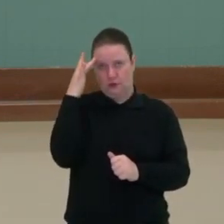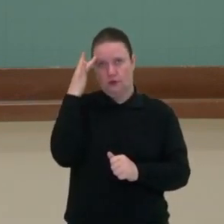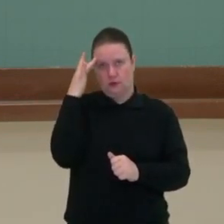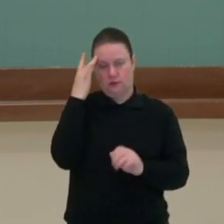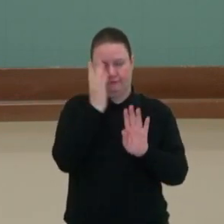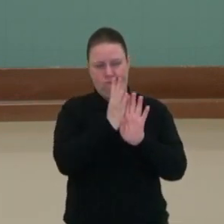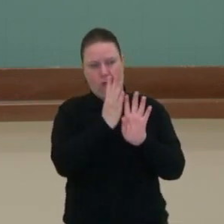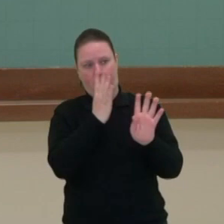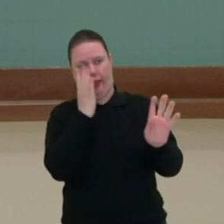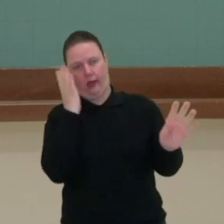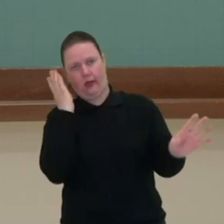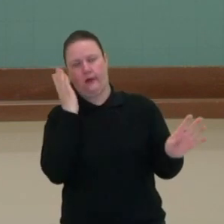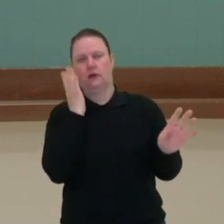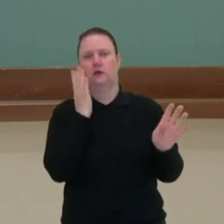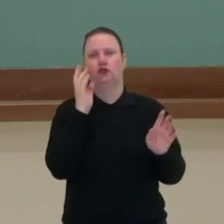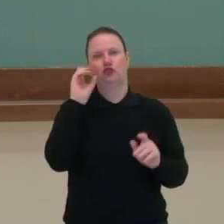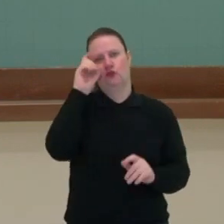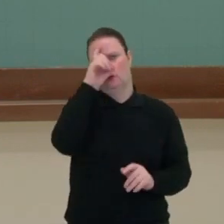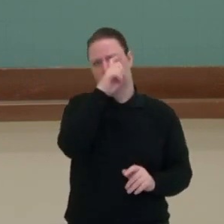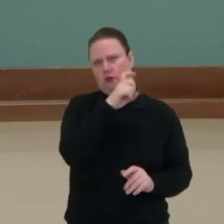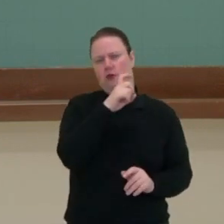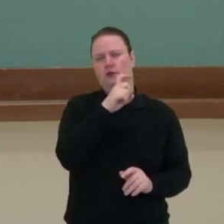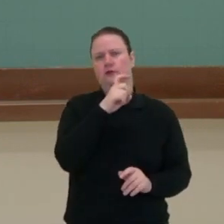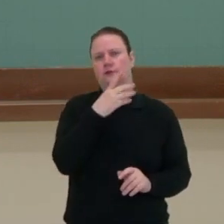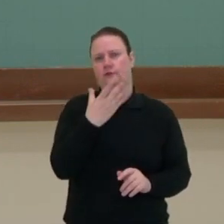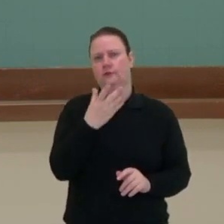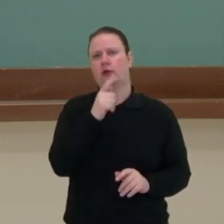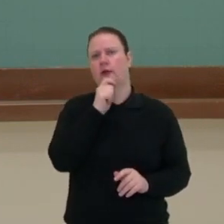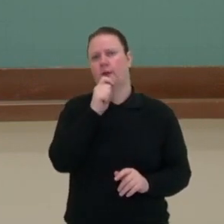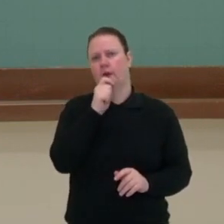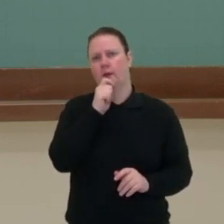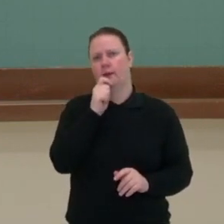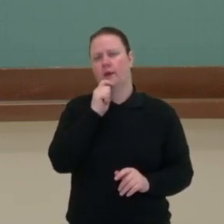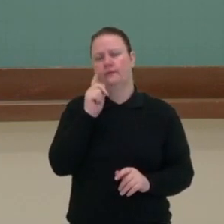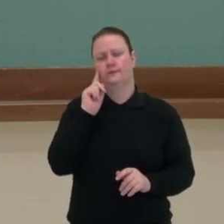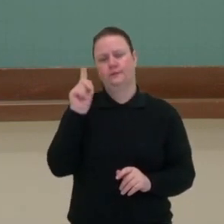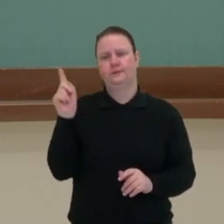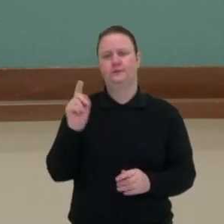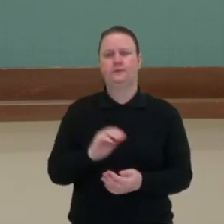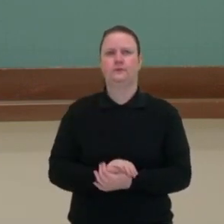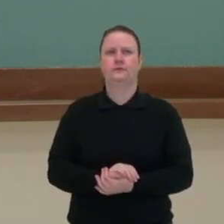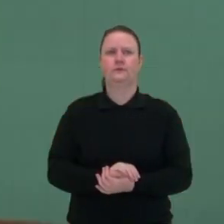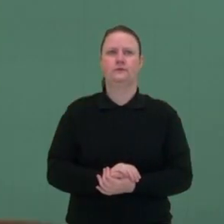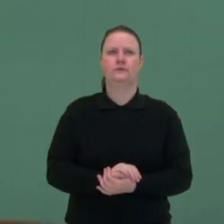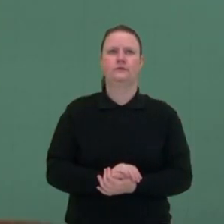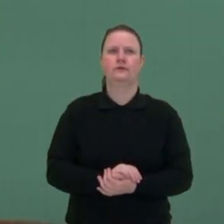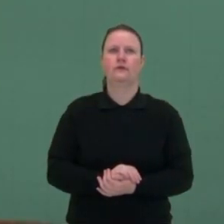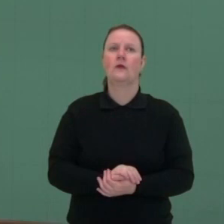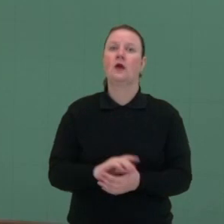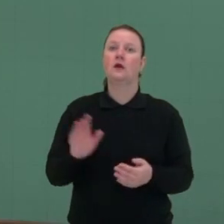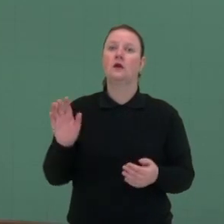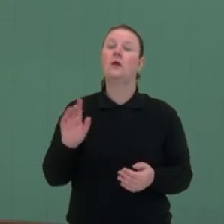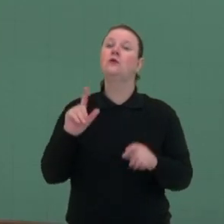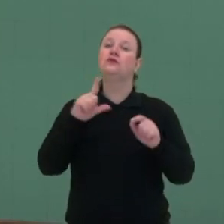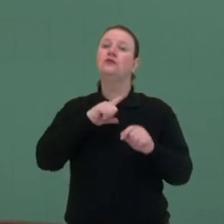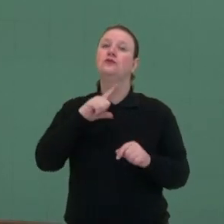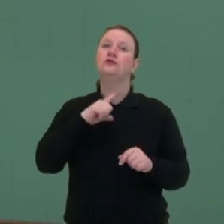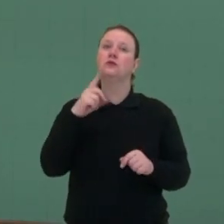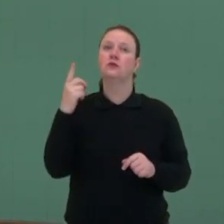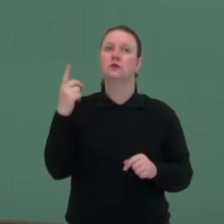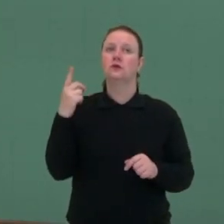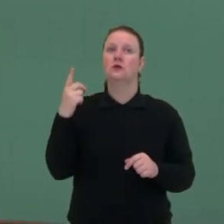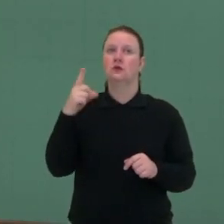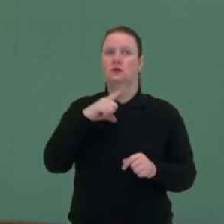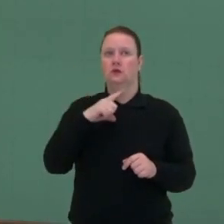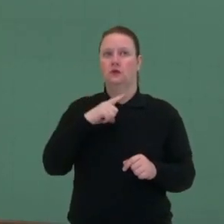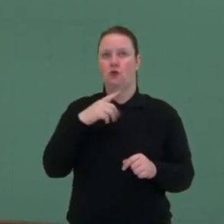de entrevistas sempre era a referência que a charge estava fazendo. Sobre a eleição de 1989,